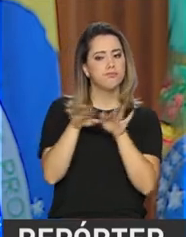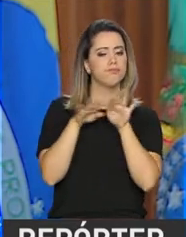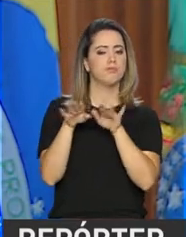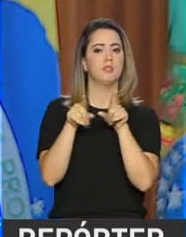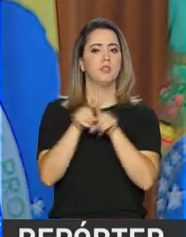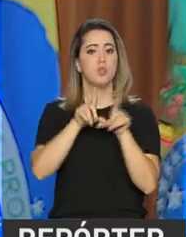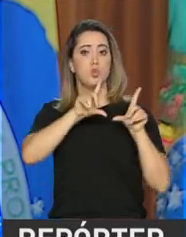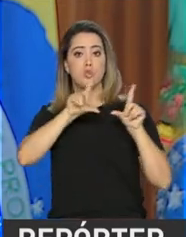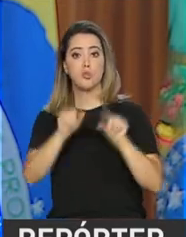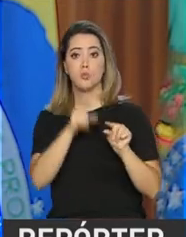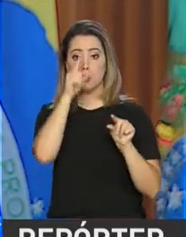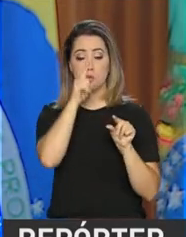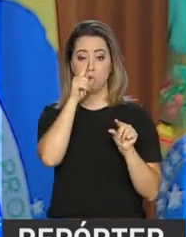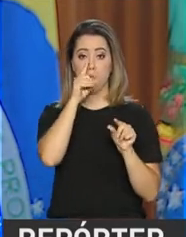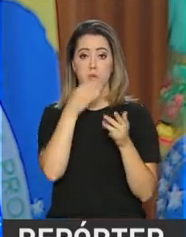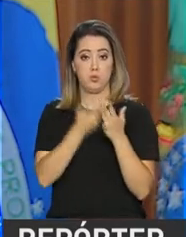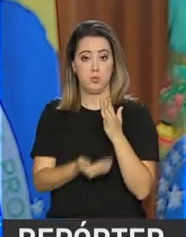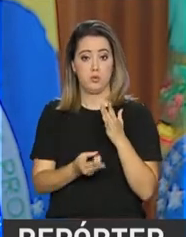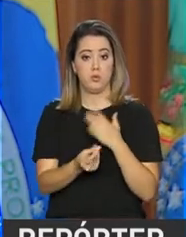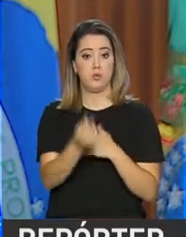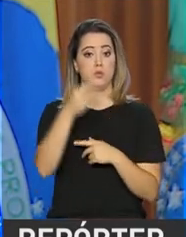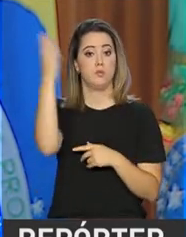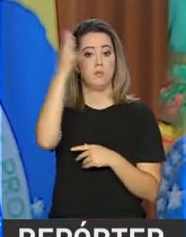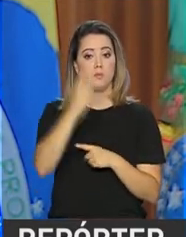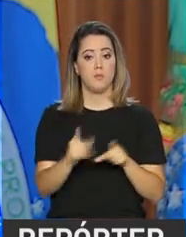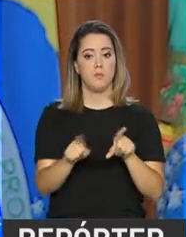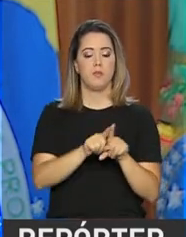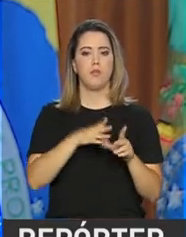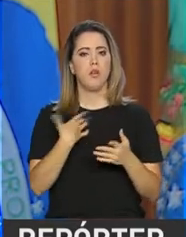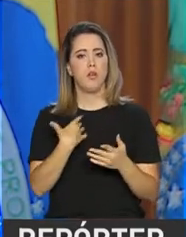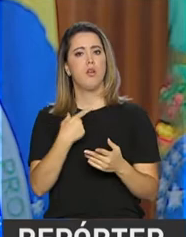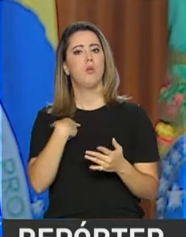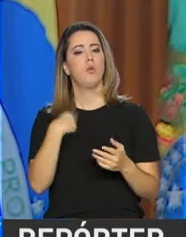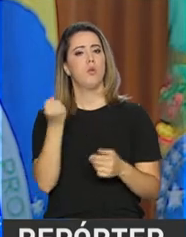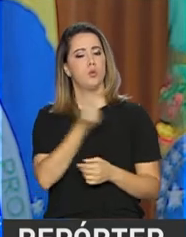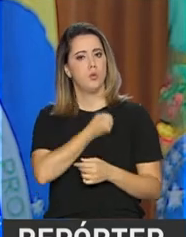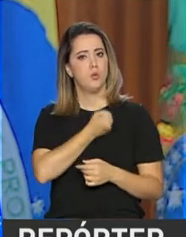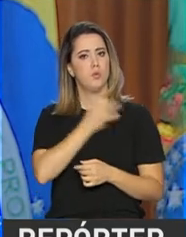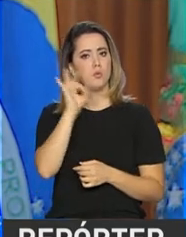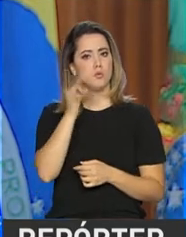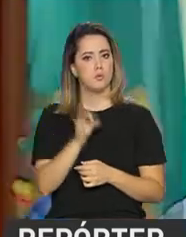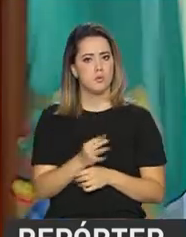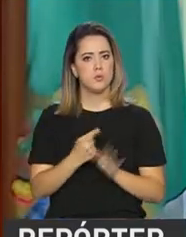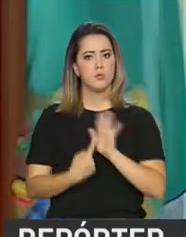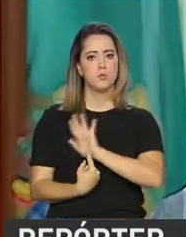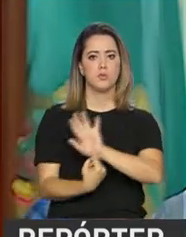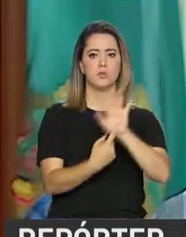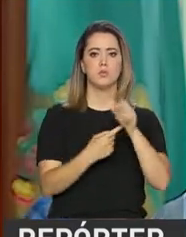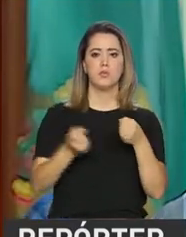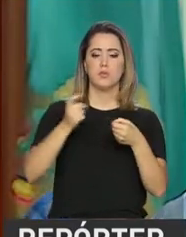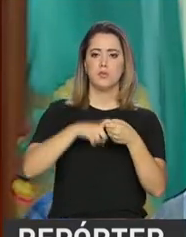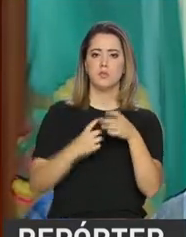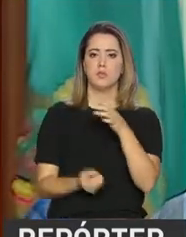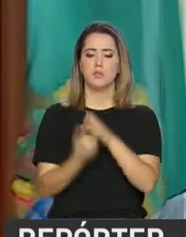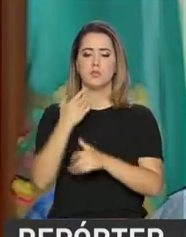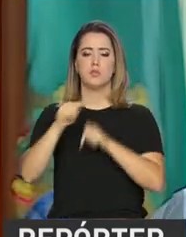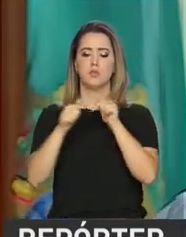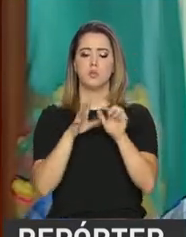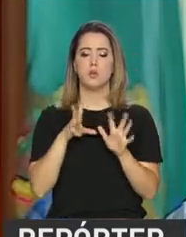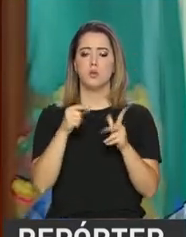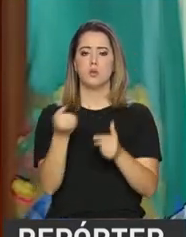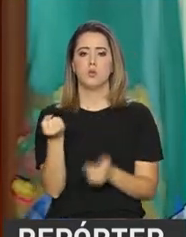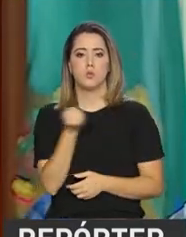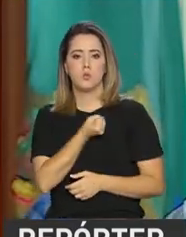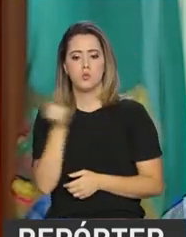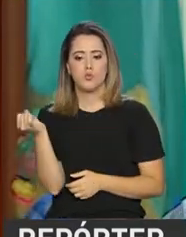risco brasil dados otimistas então uma recuperação do emprego todos esses fatores positivos são